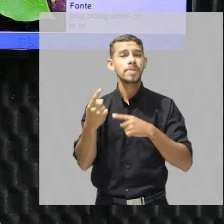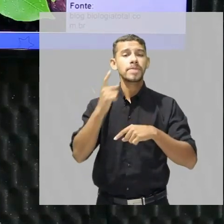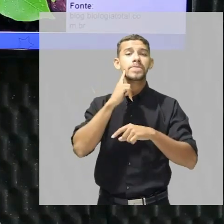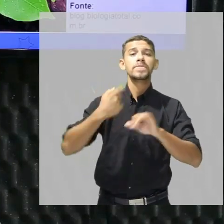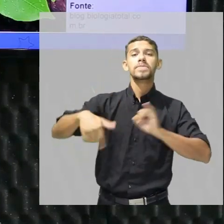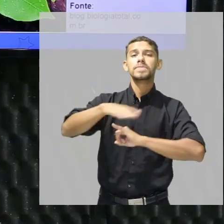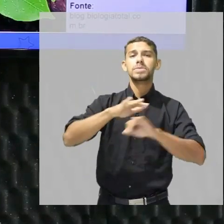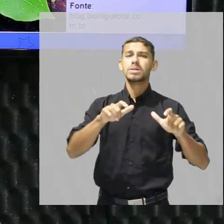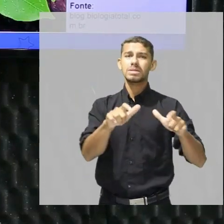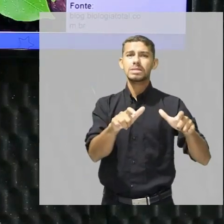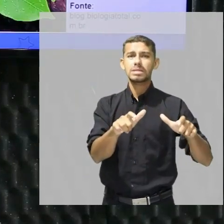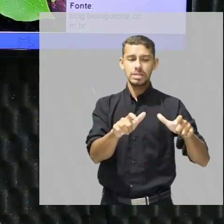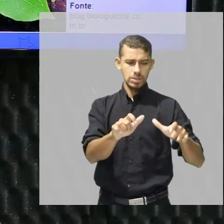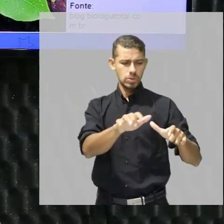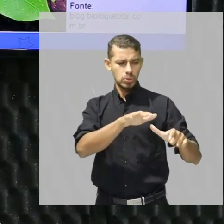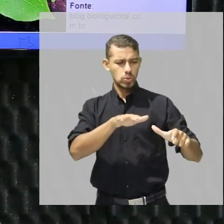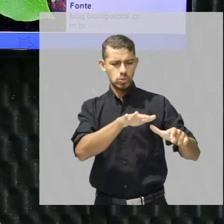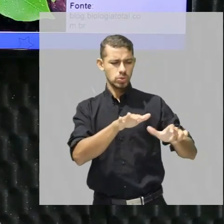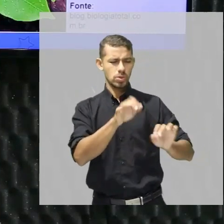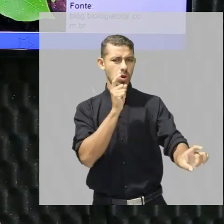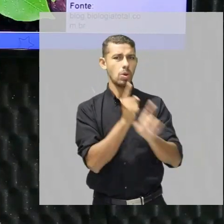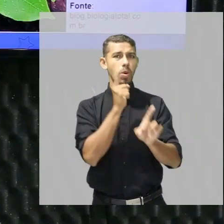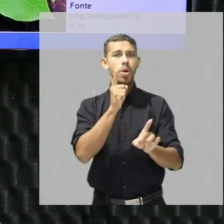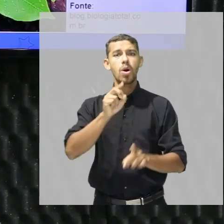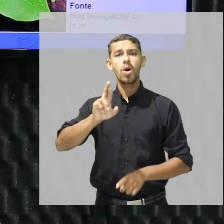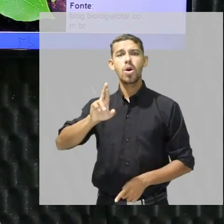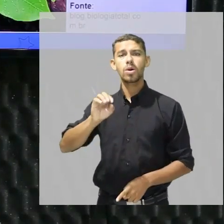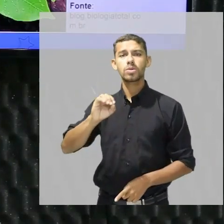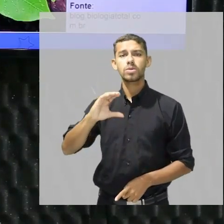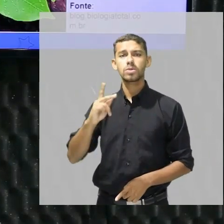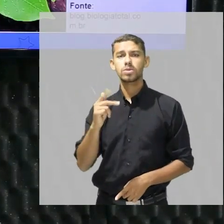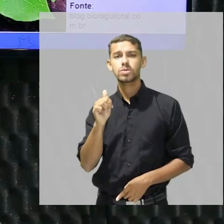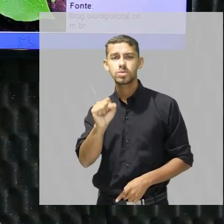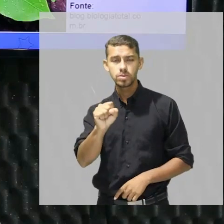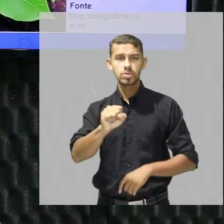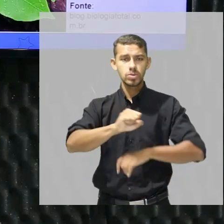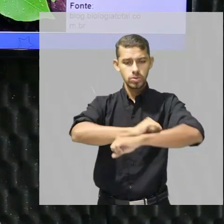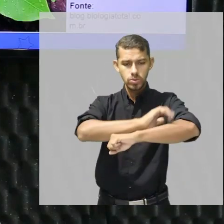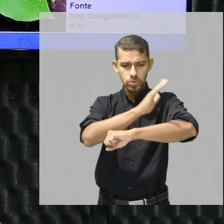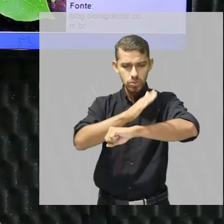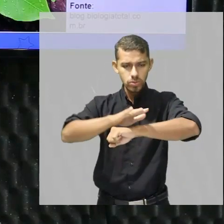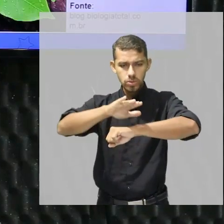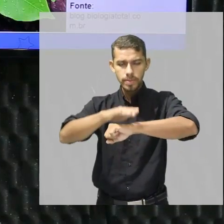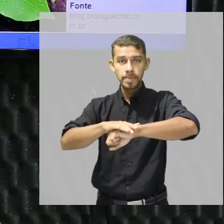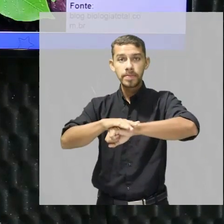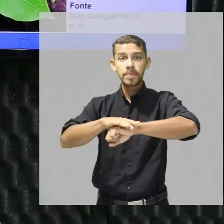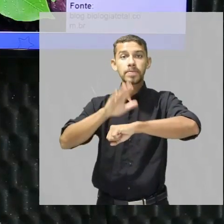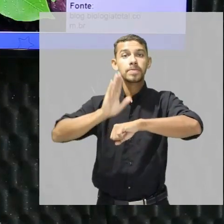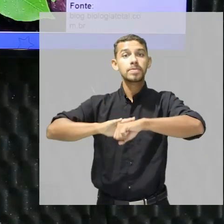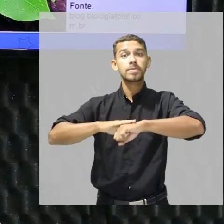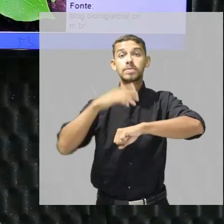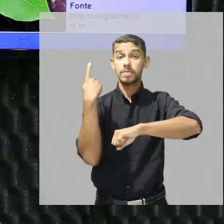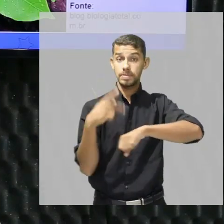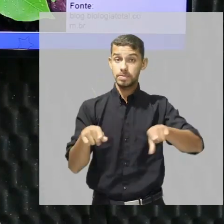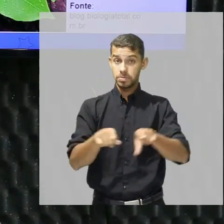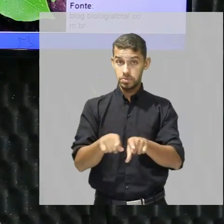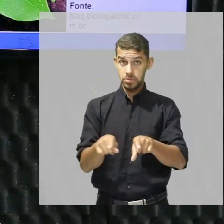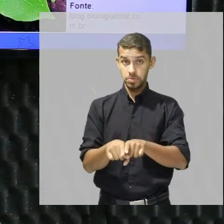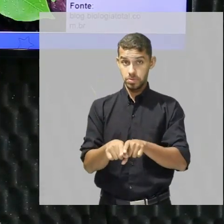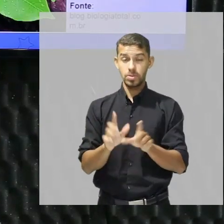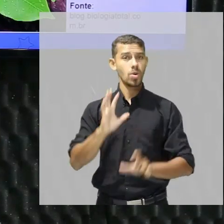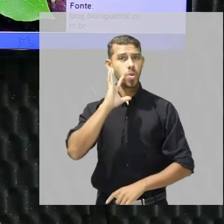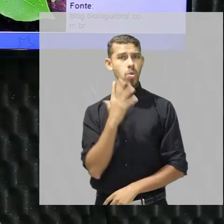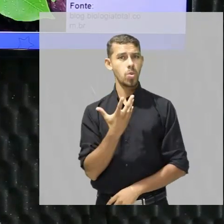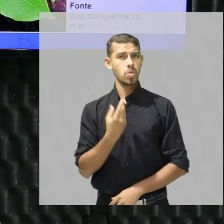formada, logicamente a gente só vai encontrar rochas naquele local. E aí tem que